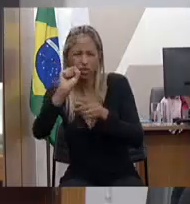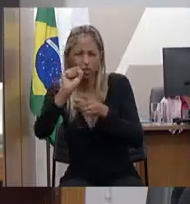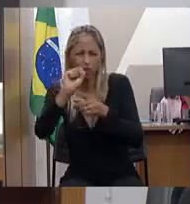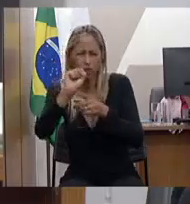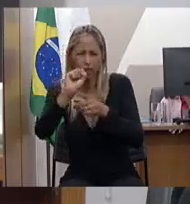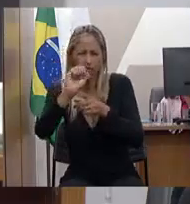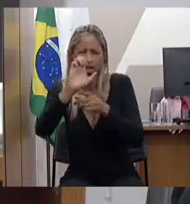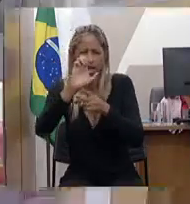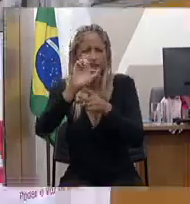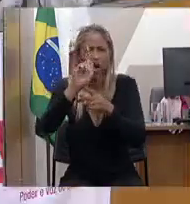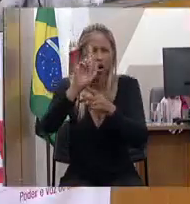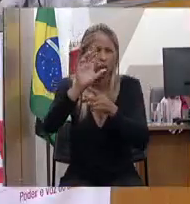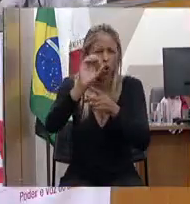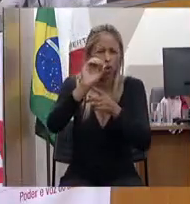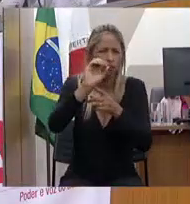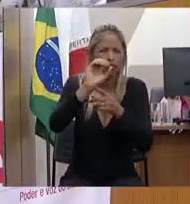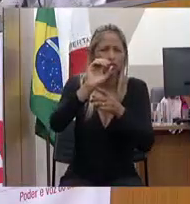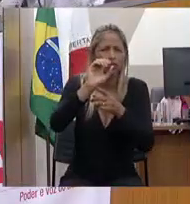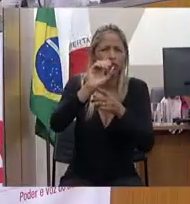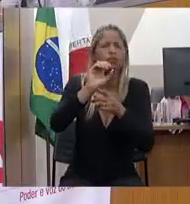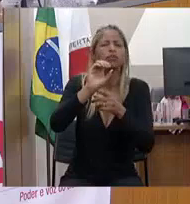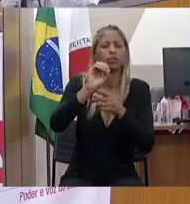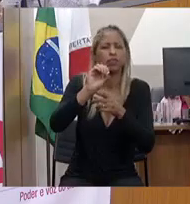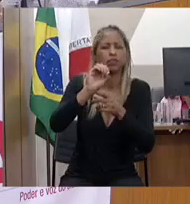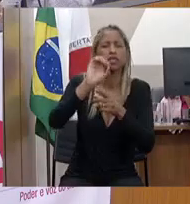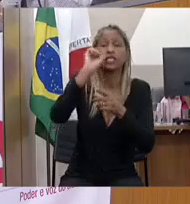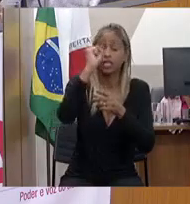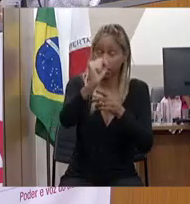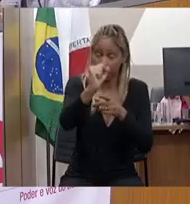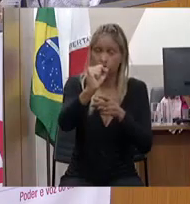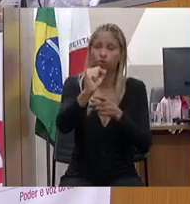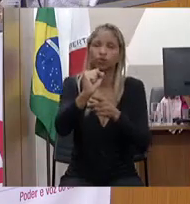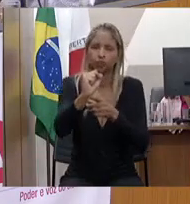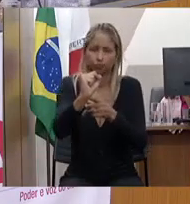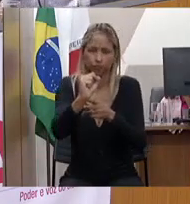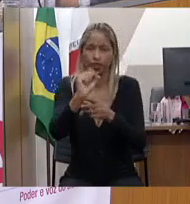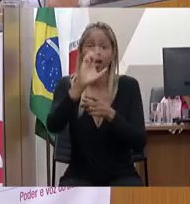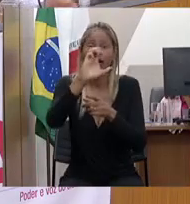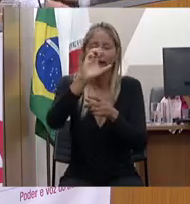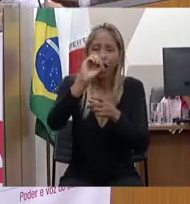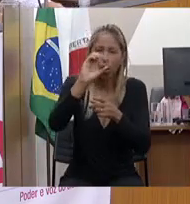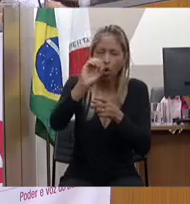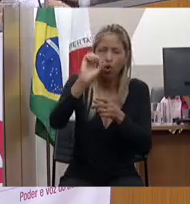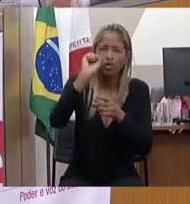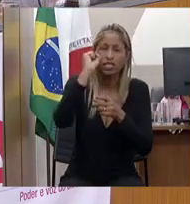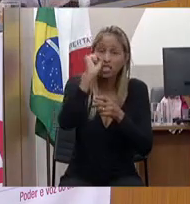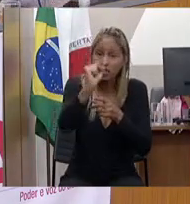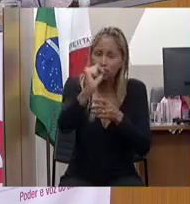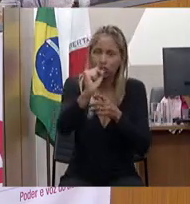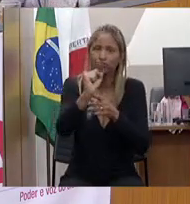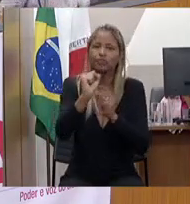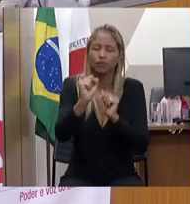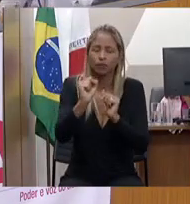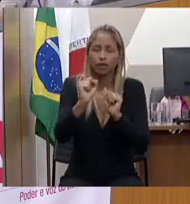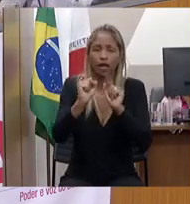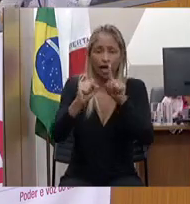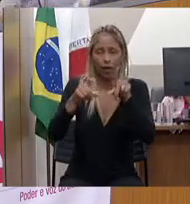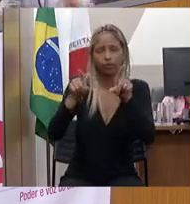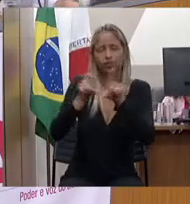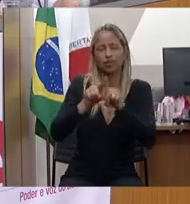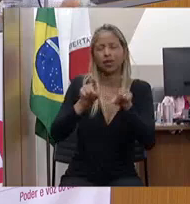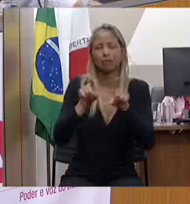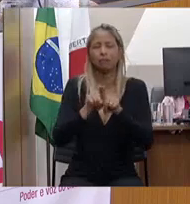eu trabalho que é homicida ergo sítio Bom eu queria também